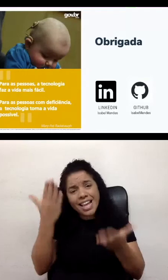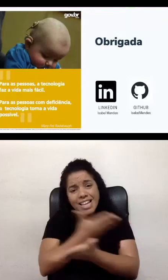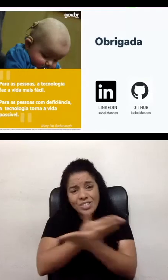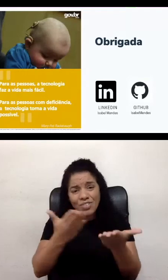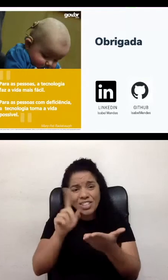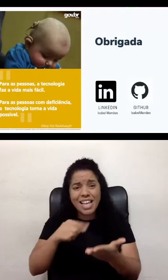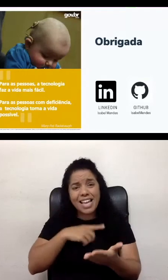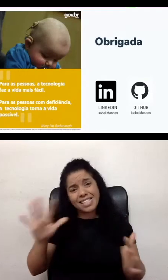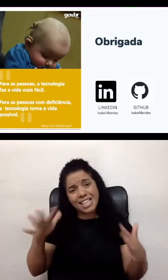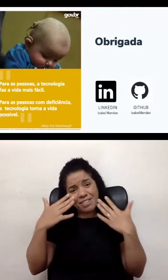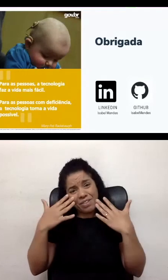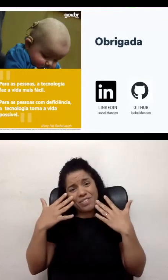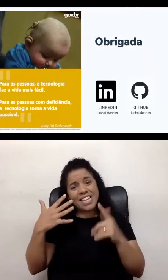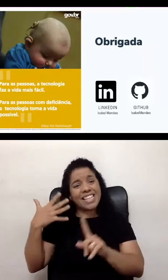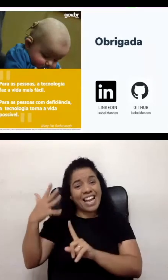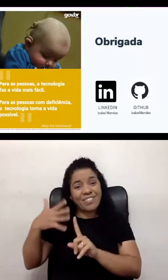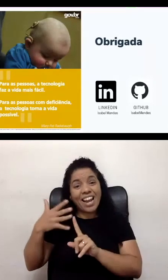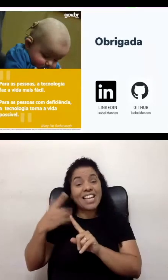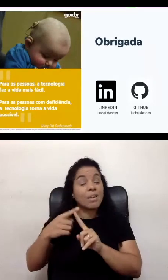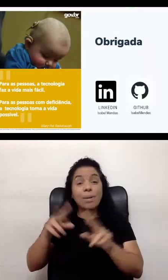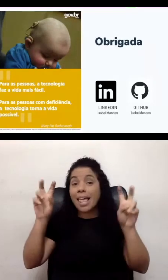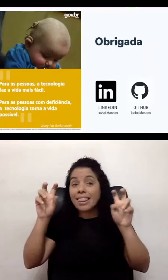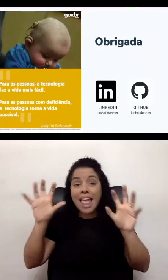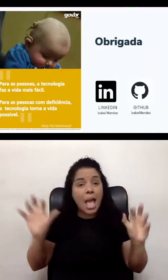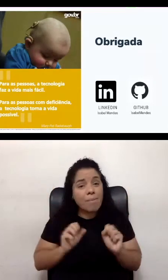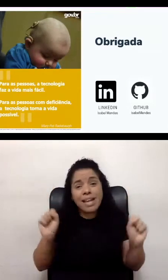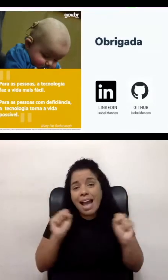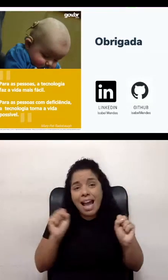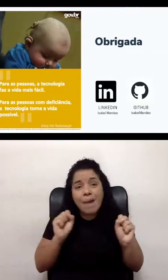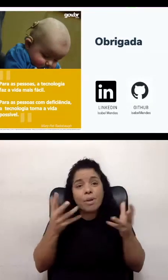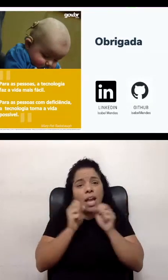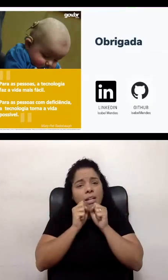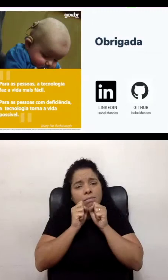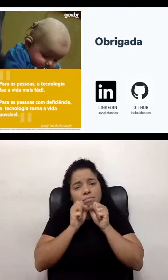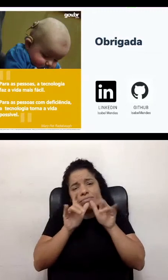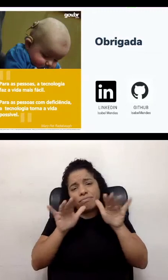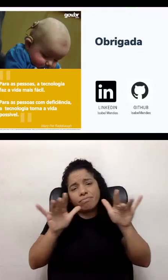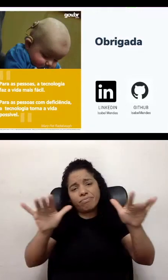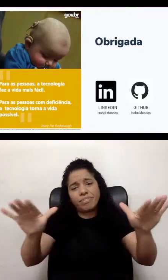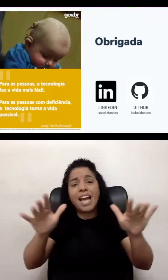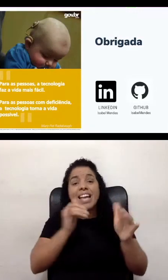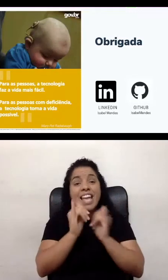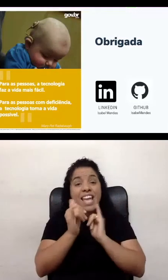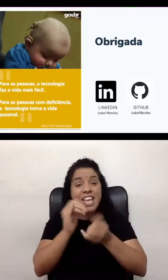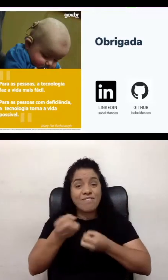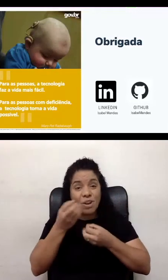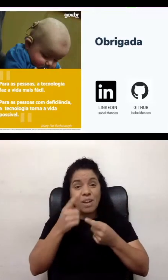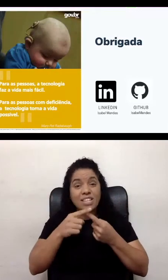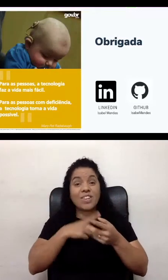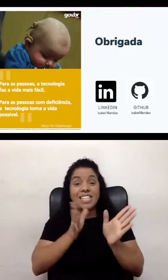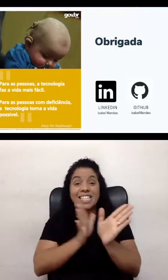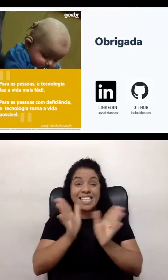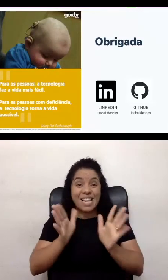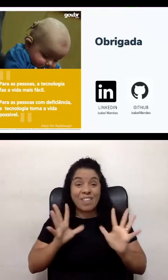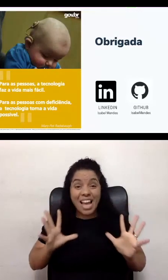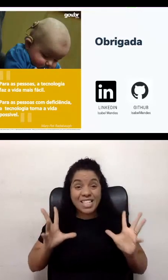terem ouvido a minha palestra, porque é um tema que eu amo demais e eu quero espalhar essa informação de acessibilidade para a vida, né?